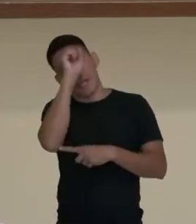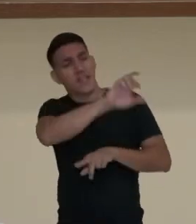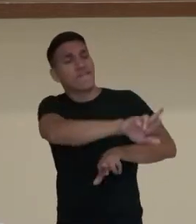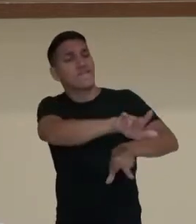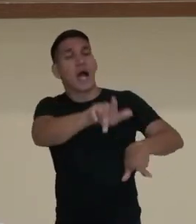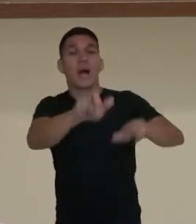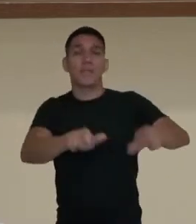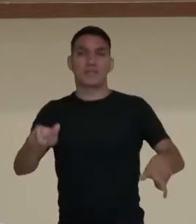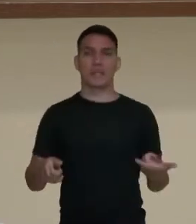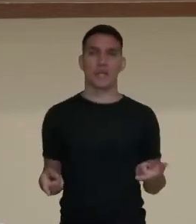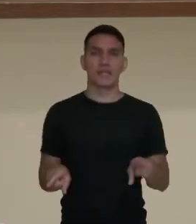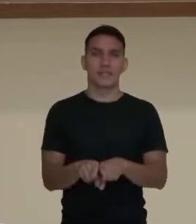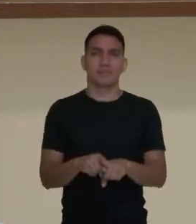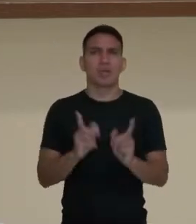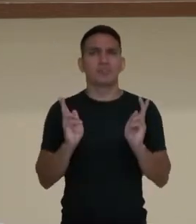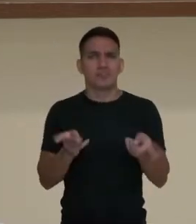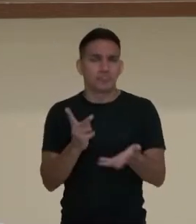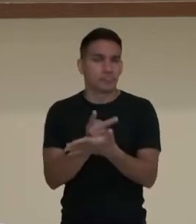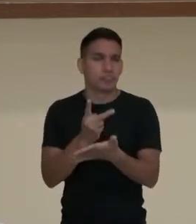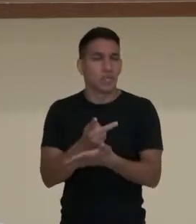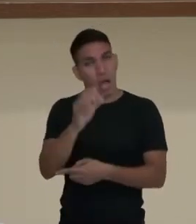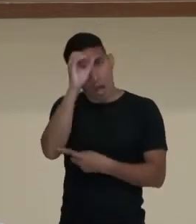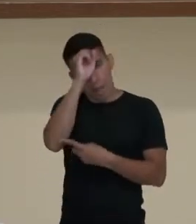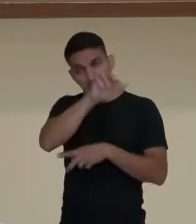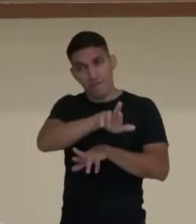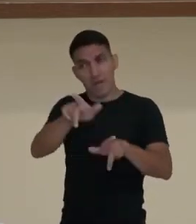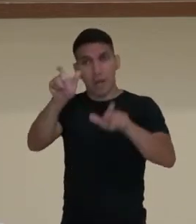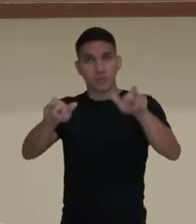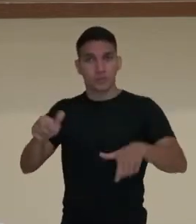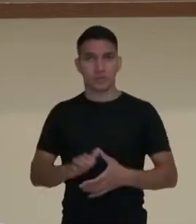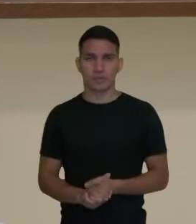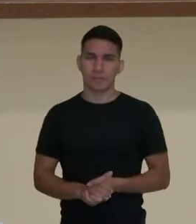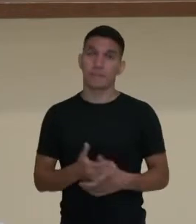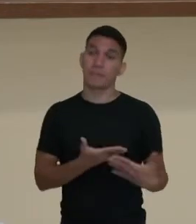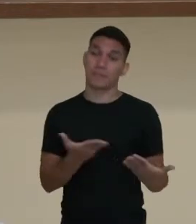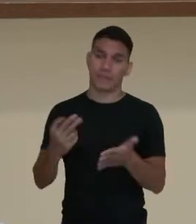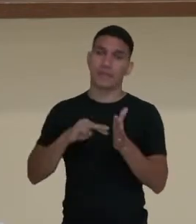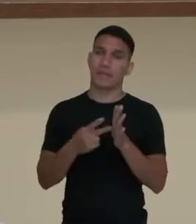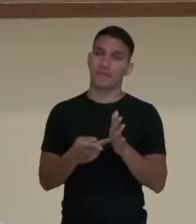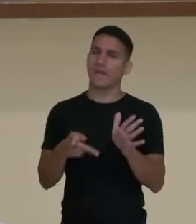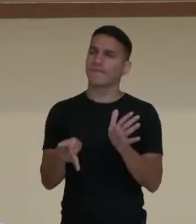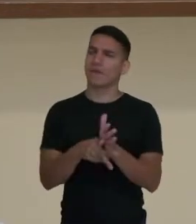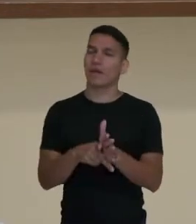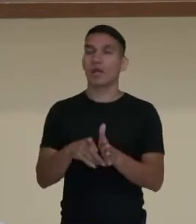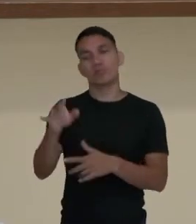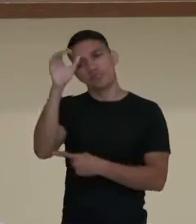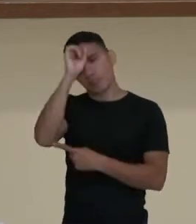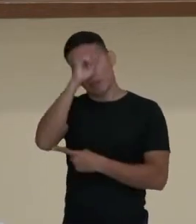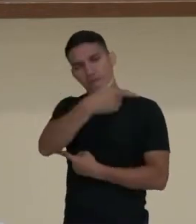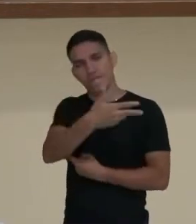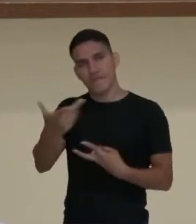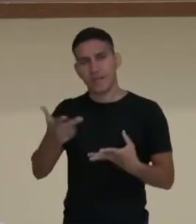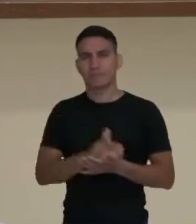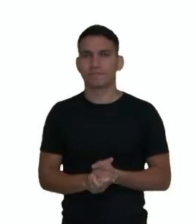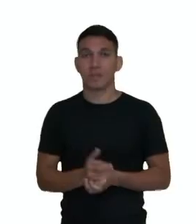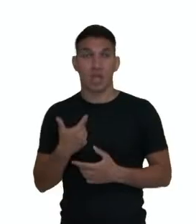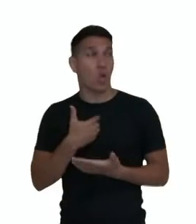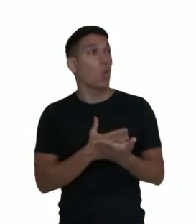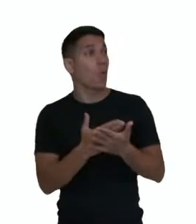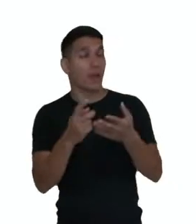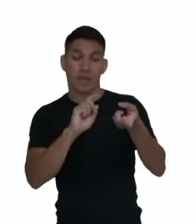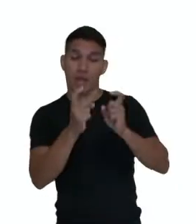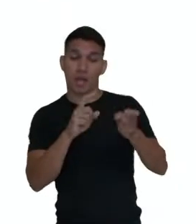pessoas. Sempre pude aí aprender com várias pessoas. Isso que quer dizer bebi de muitas fontes. Abria reuniões com a minha